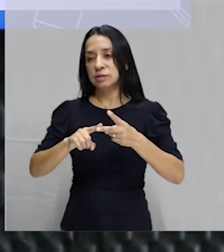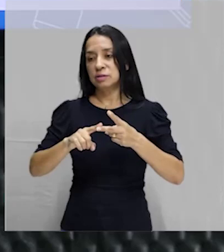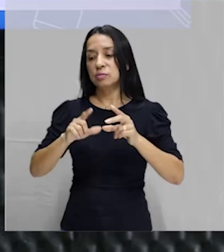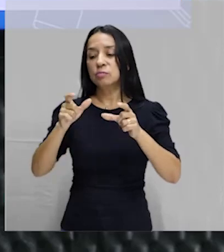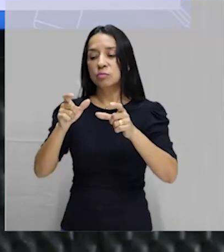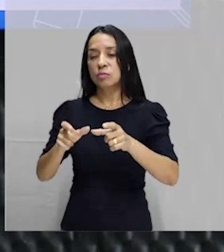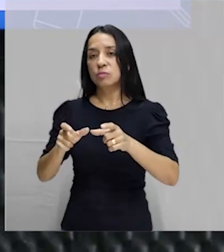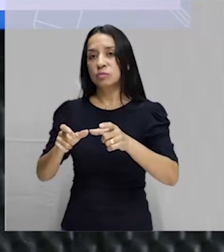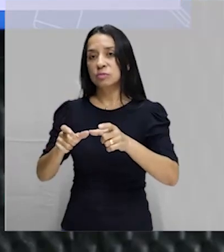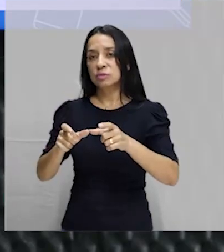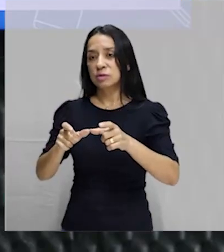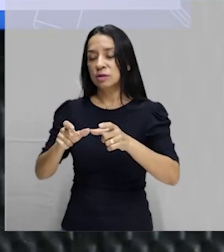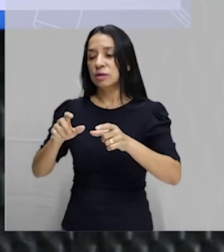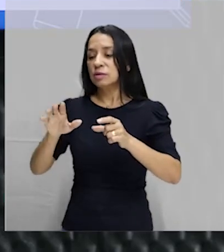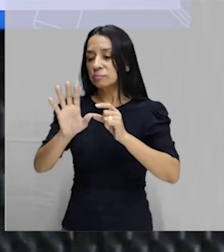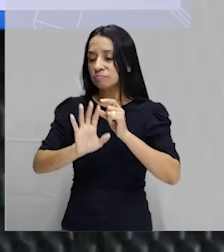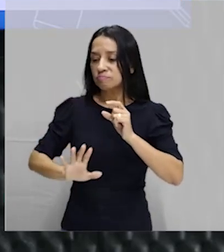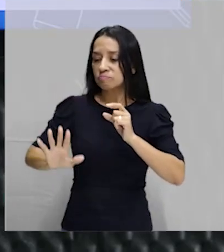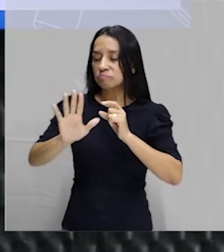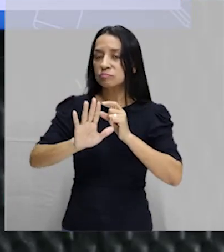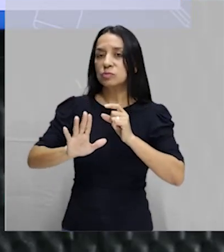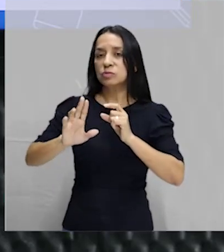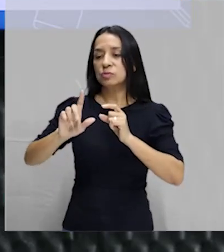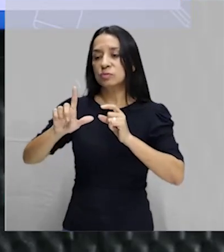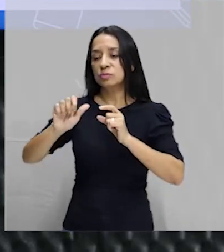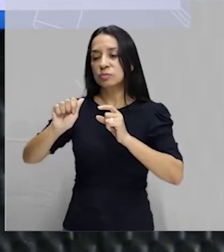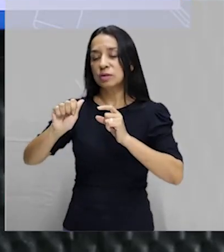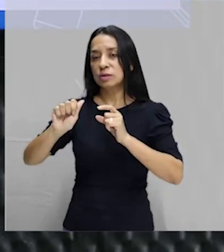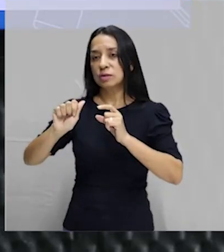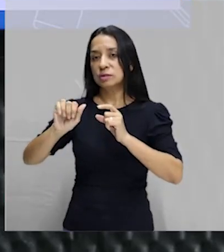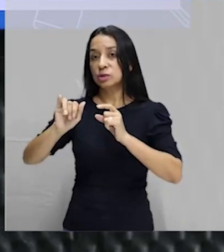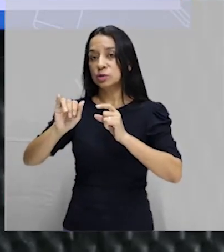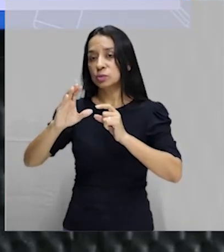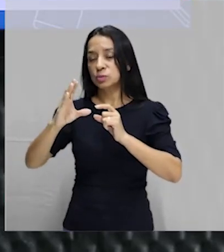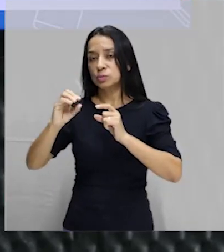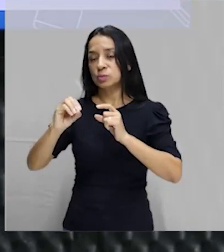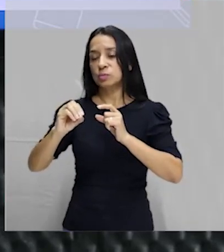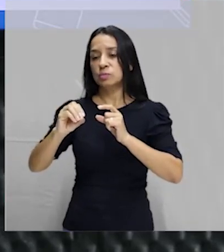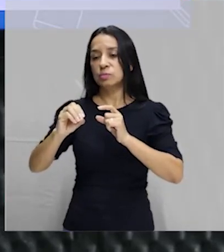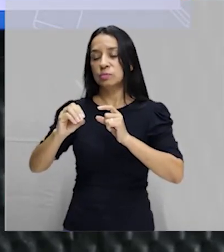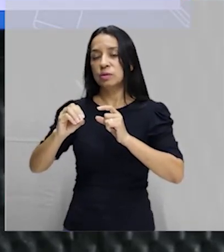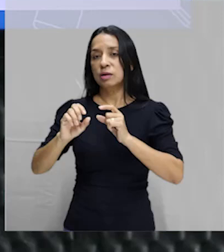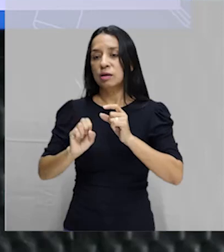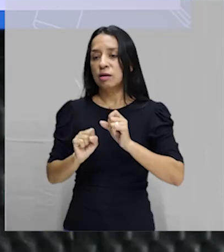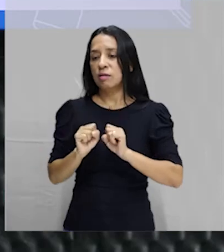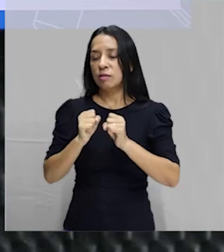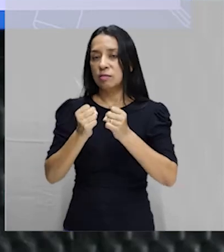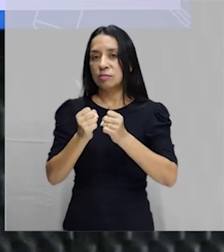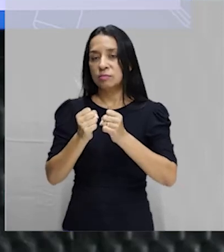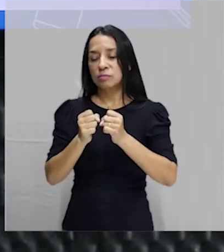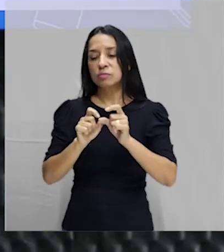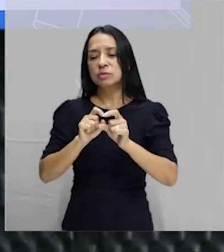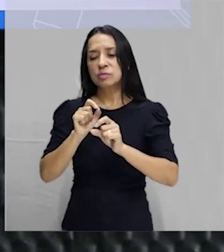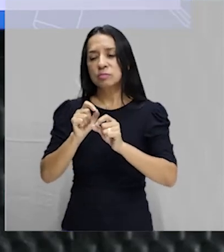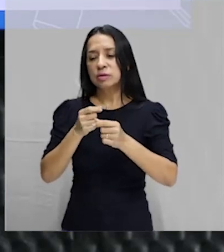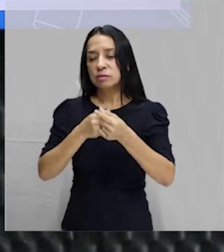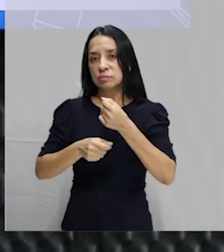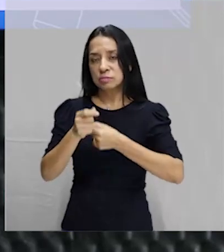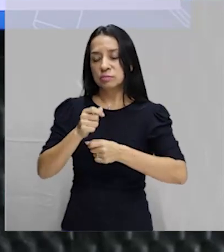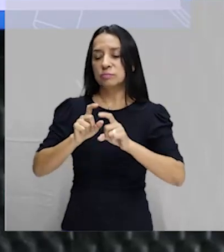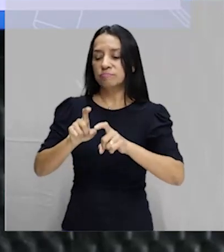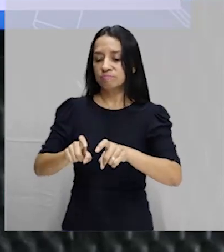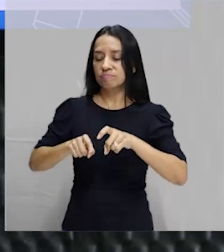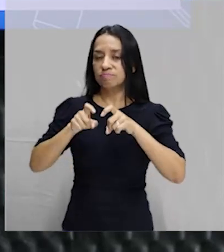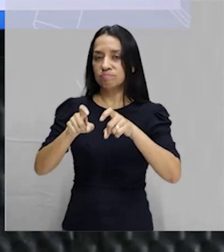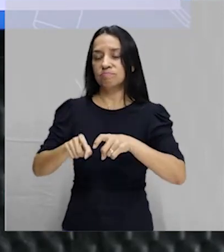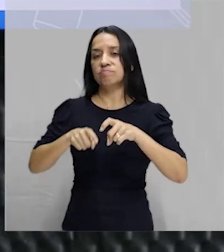região montanhosa, e sua força econômica vai ser a atividade agropastoril.